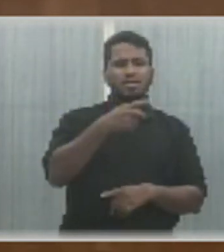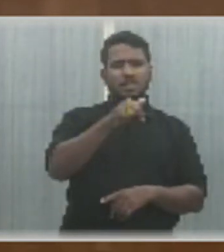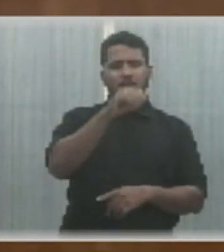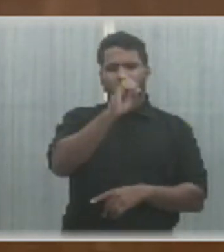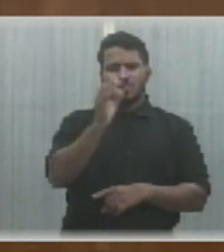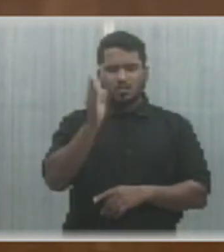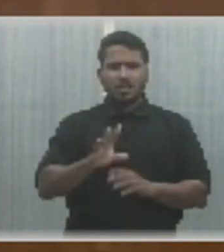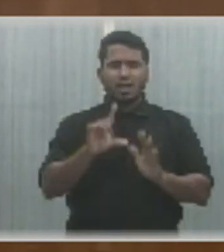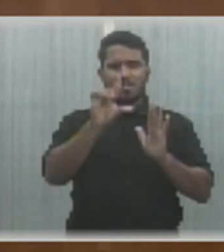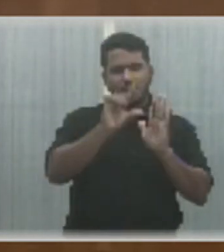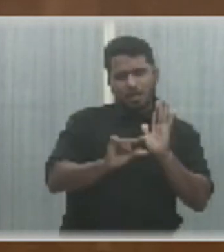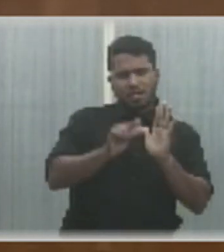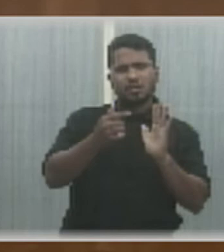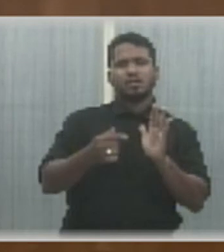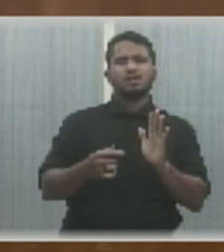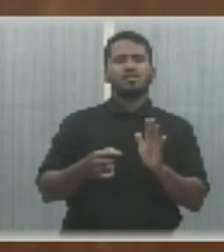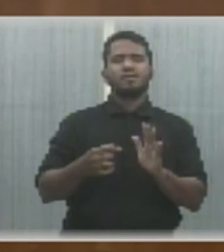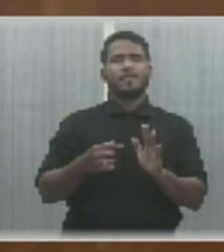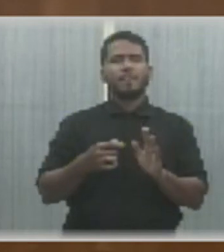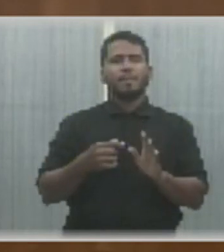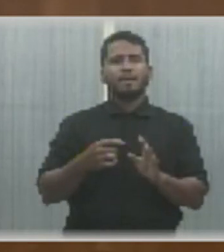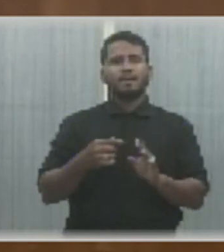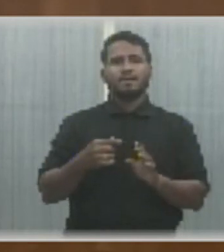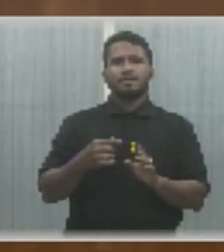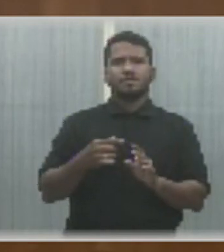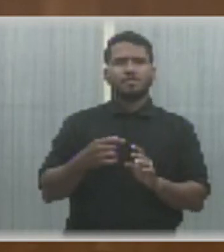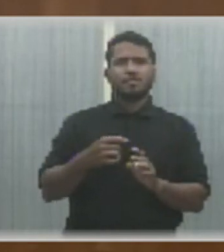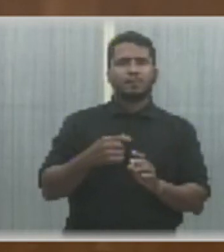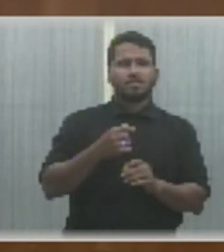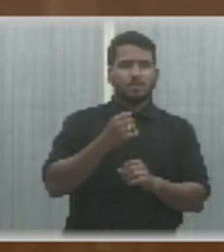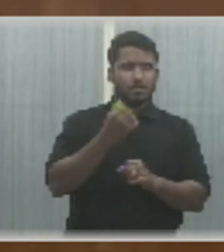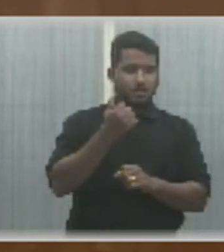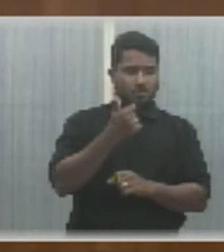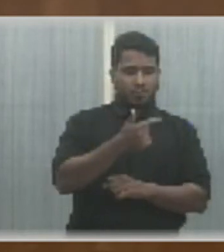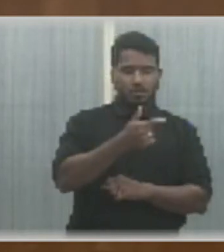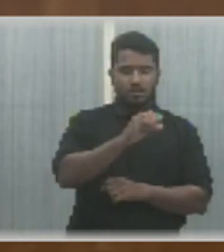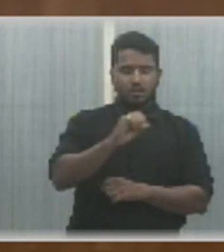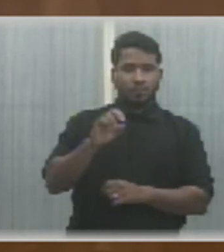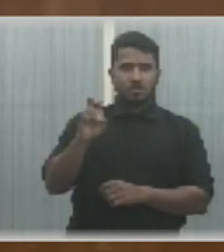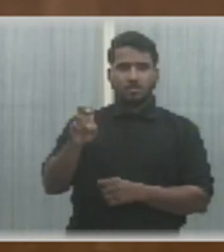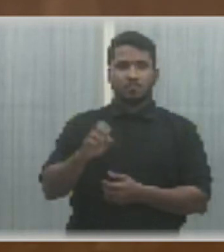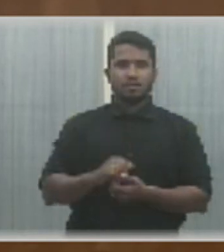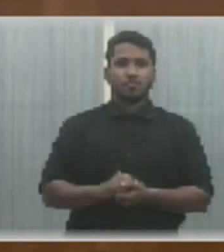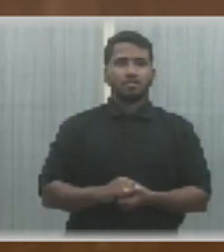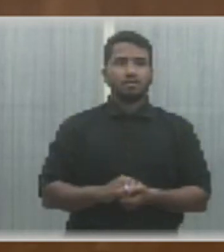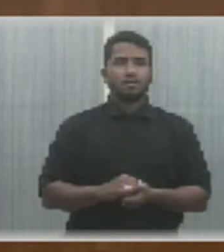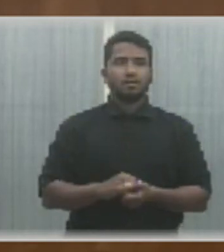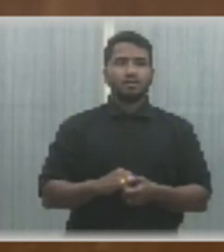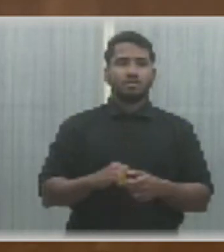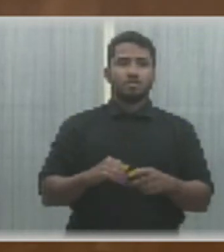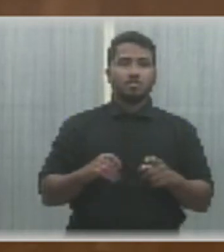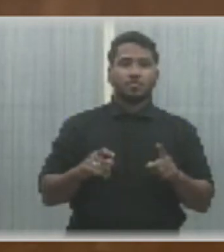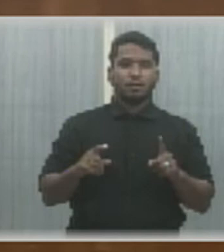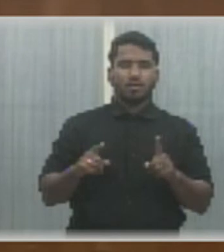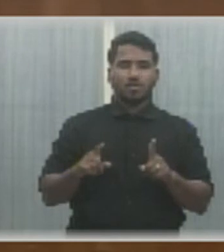37% abaixo dos níveis de 2005, já em 2025, portanto, há 3 anos.